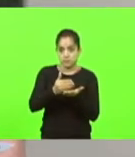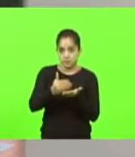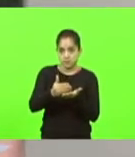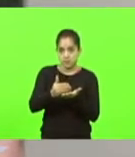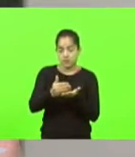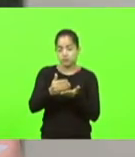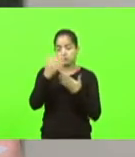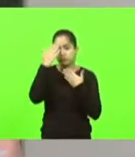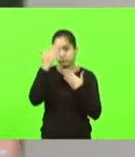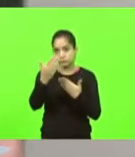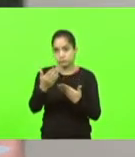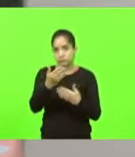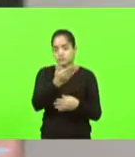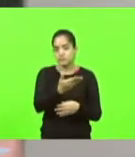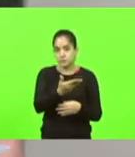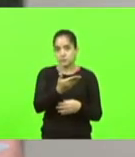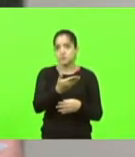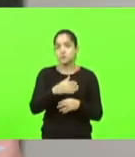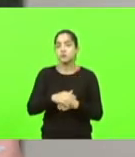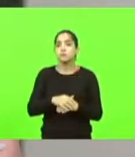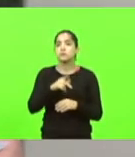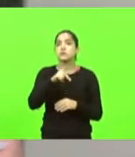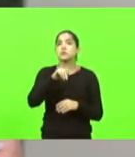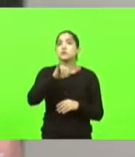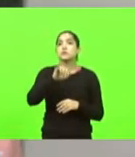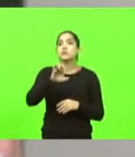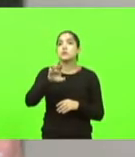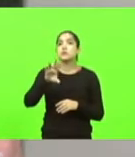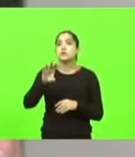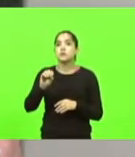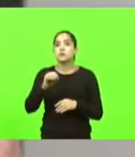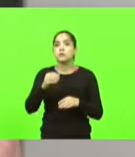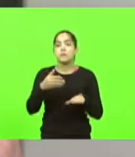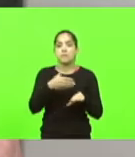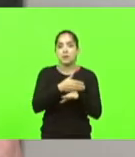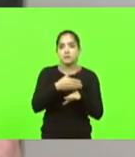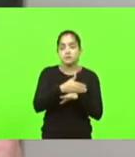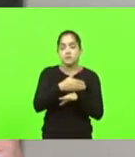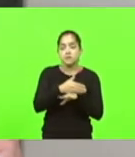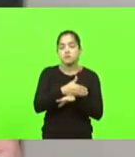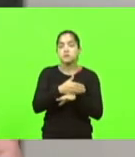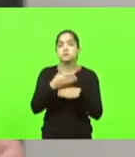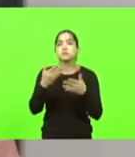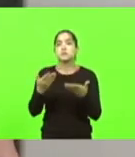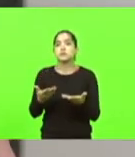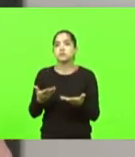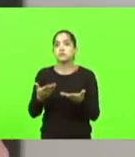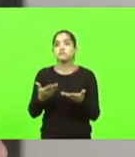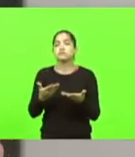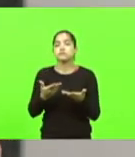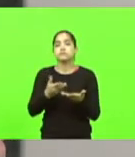agradecer, doutor Piero, a sua participação, que tem sido uma constante aqui